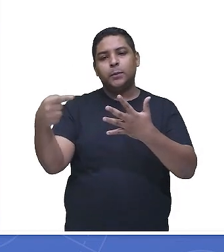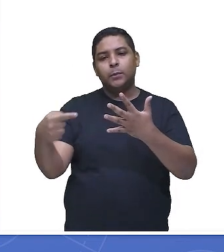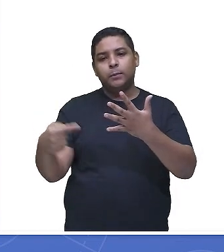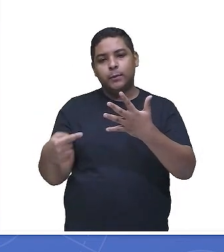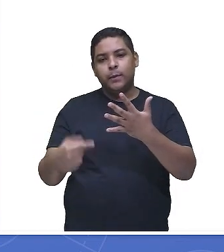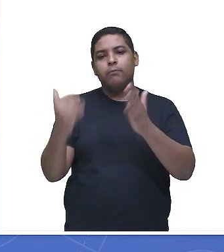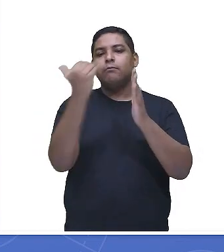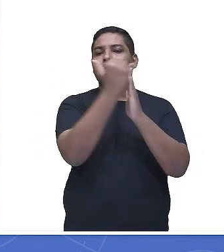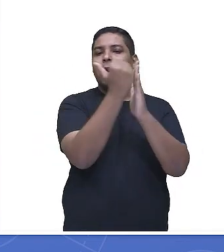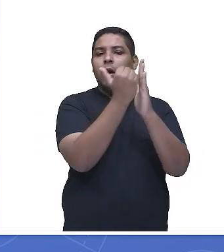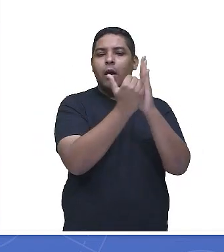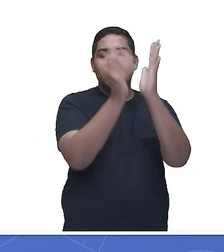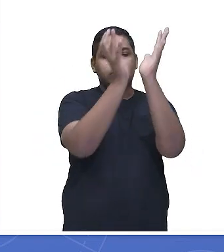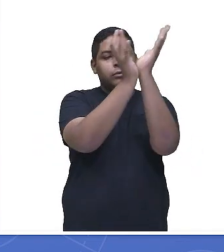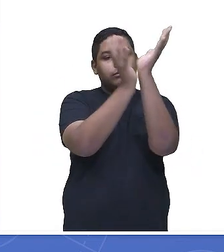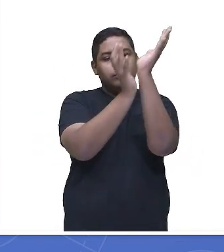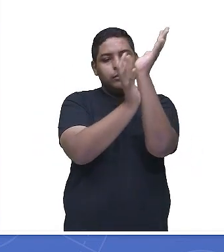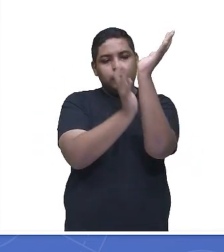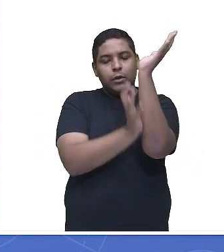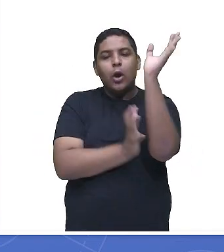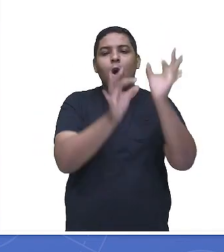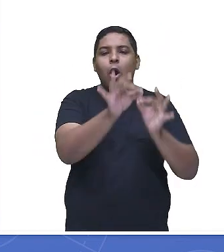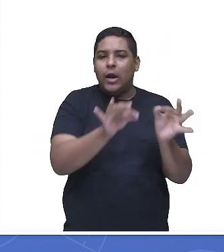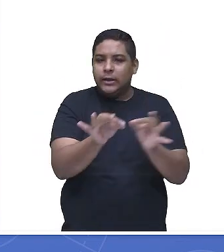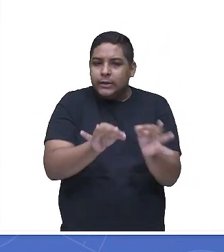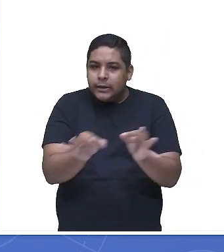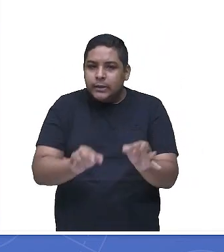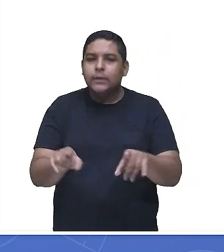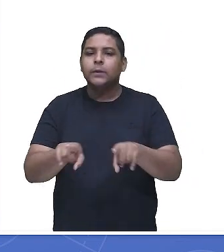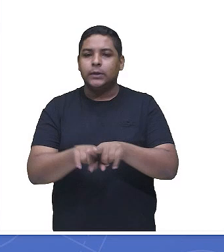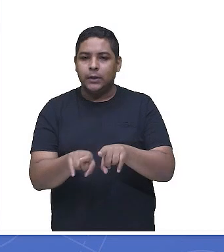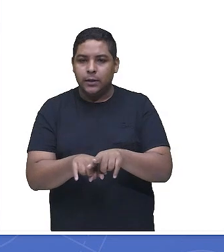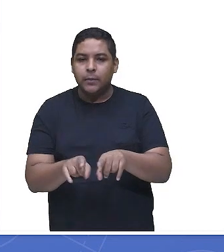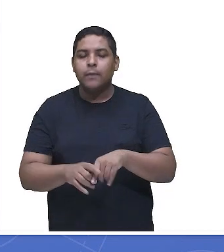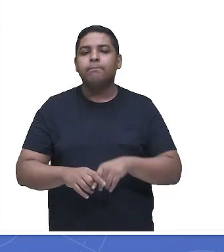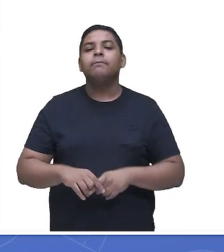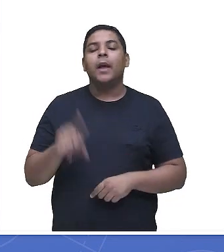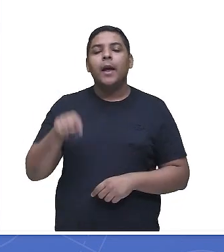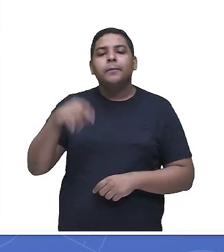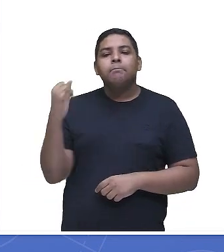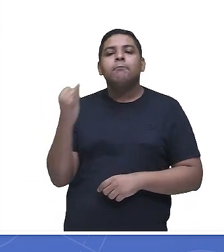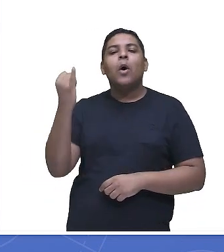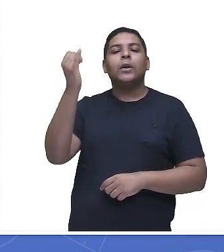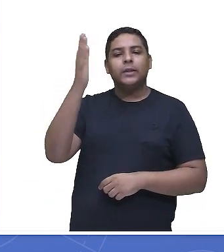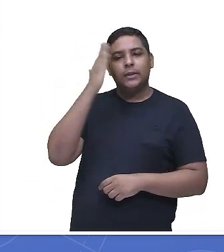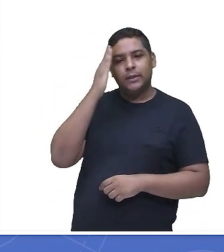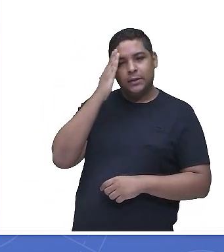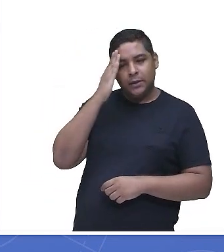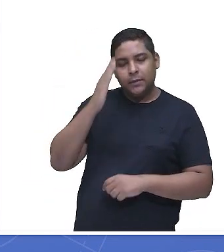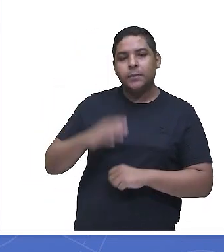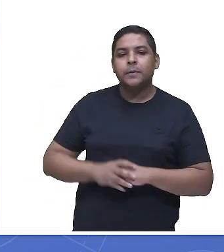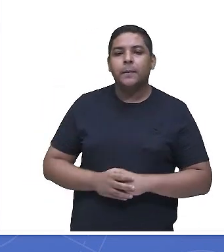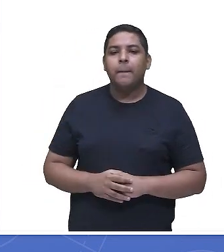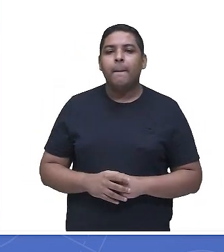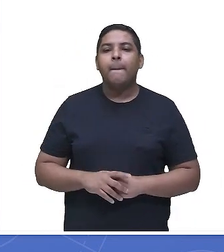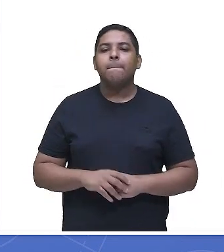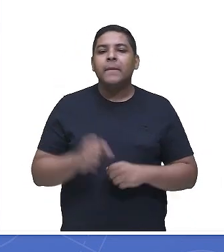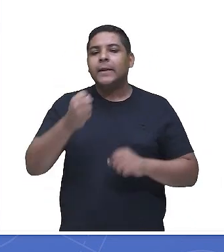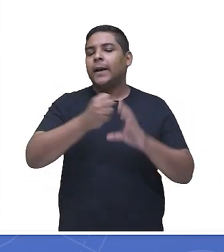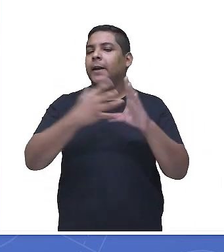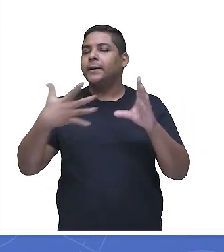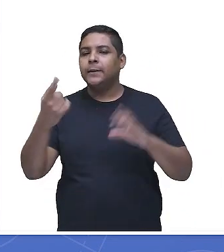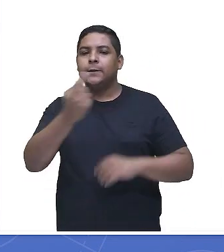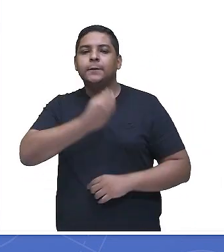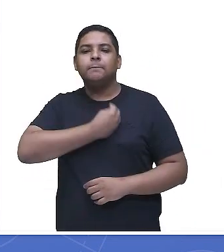de organização, relembrando que é importante que você saiba. A gente viu também as características dos seres vivos. Espero que você tenha aprendido